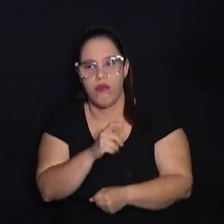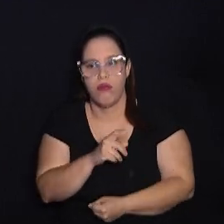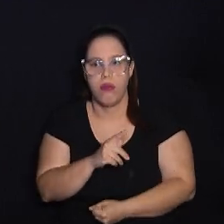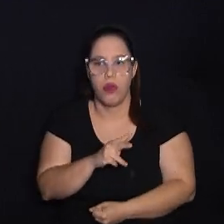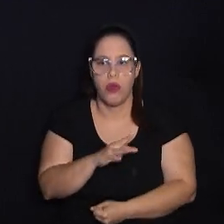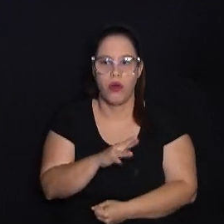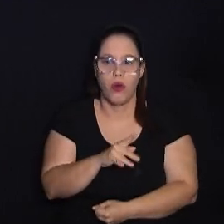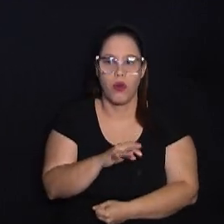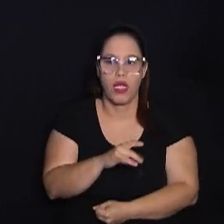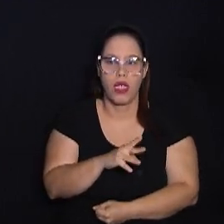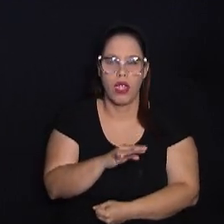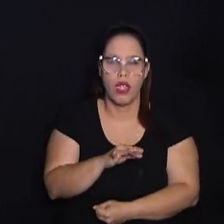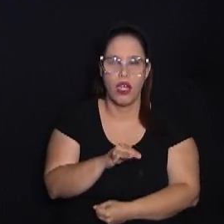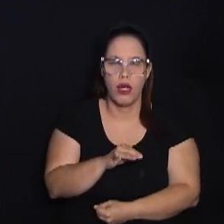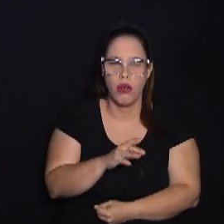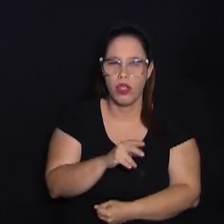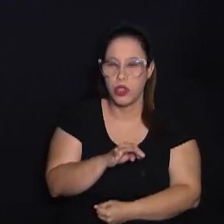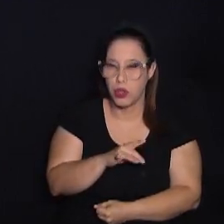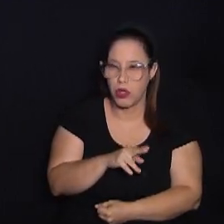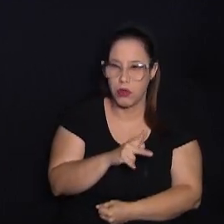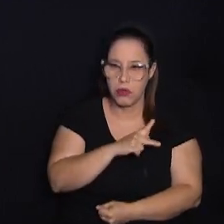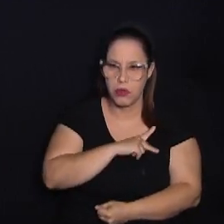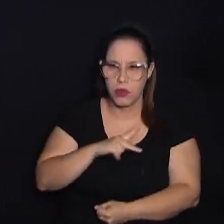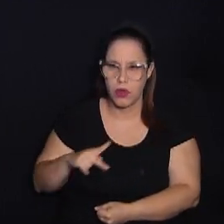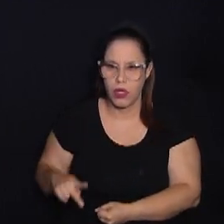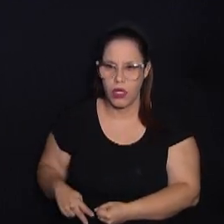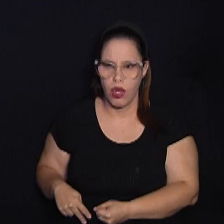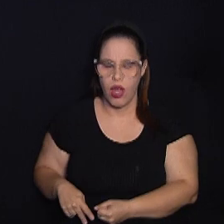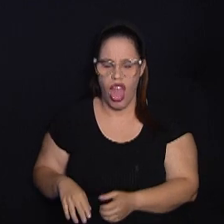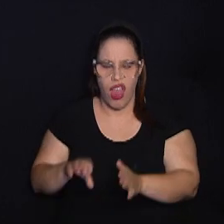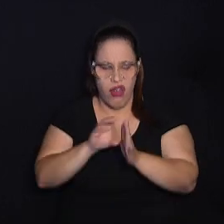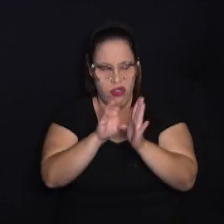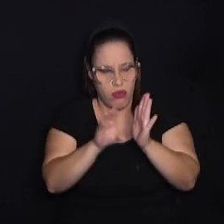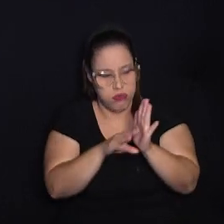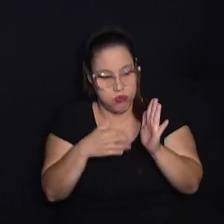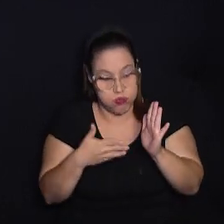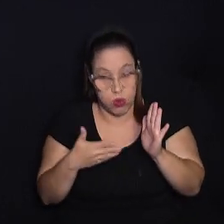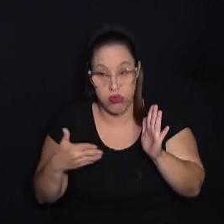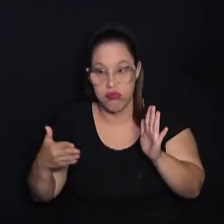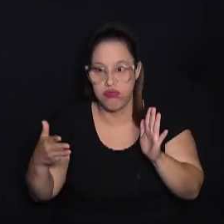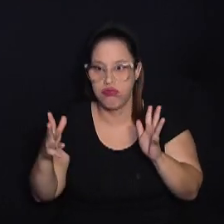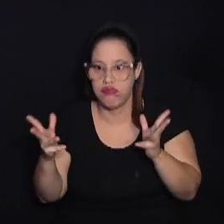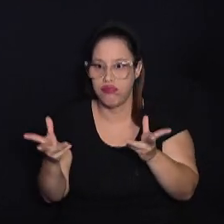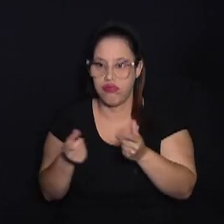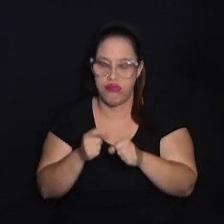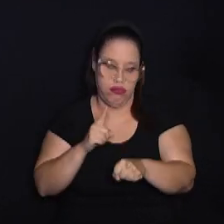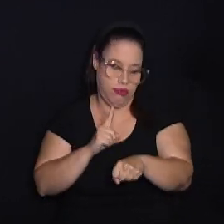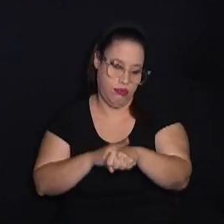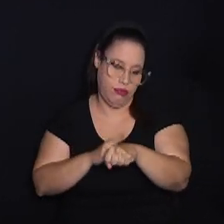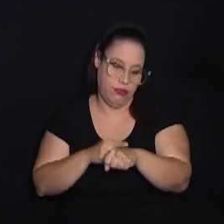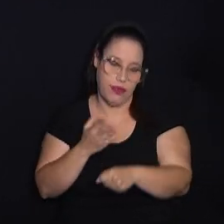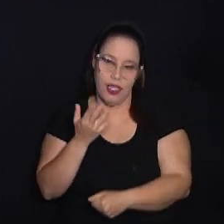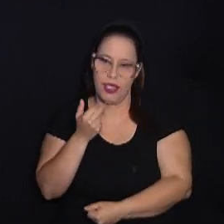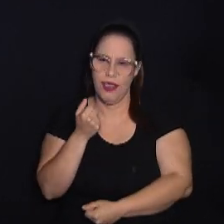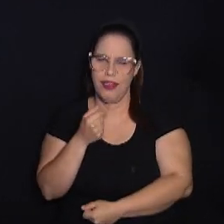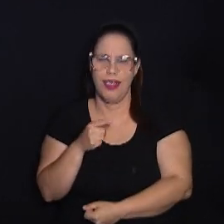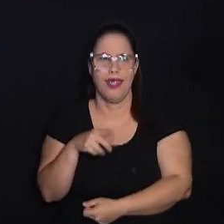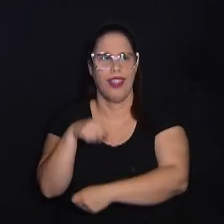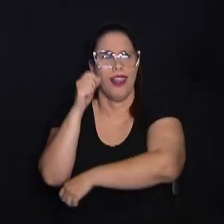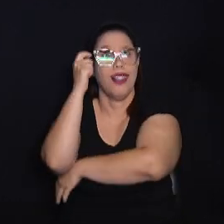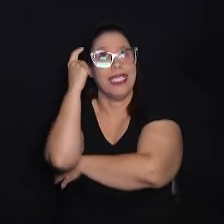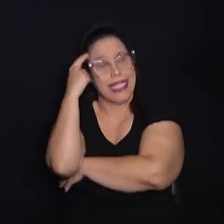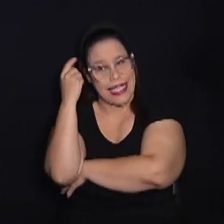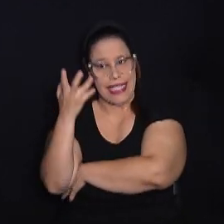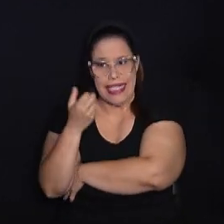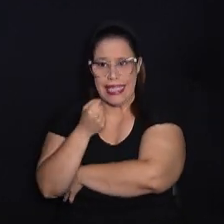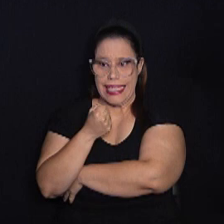de São Paulo como presidente, eu falei um discurso maravilhoso. Aí, como já estava no horário da janta, ninguém aguentava mais de fome, eu falei,